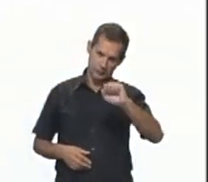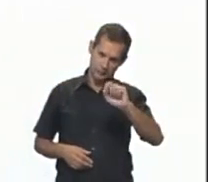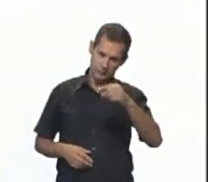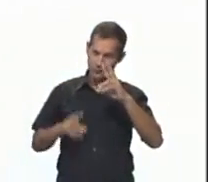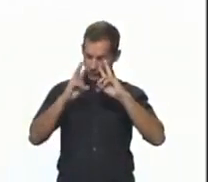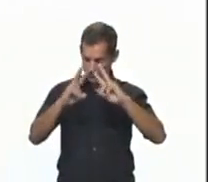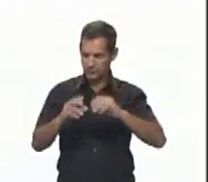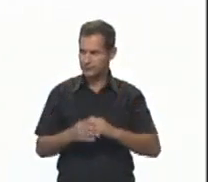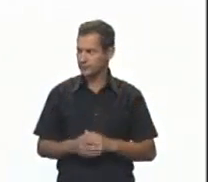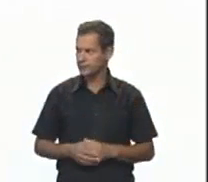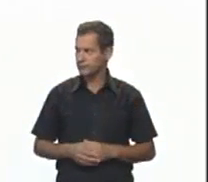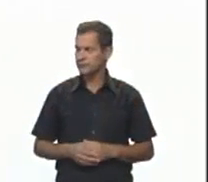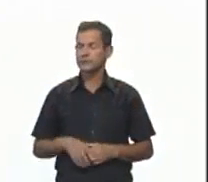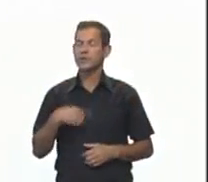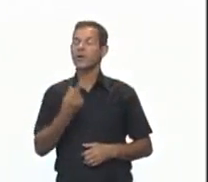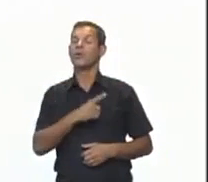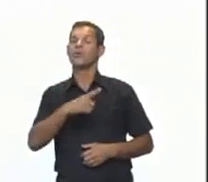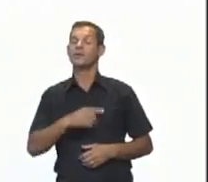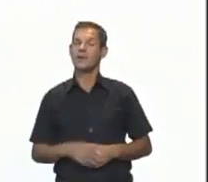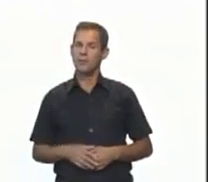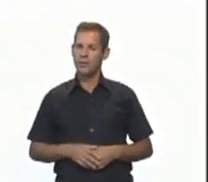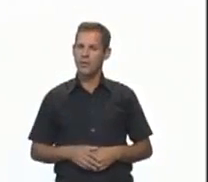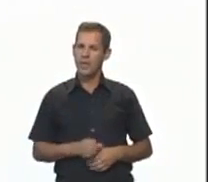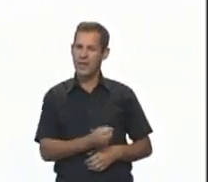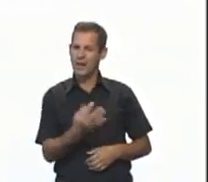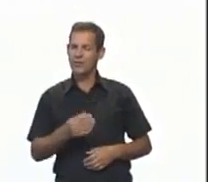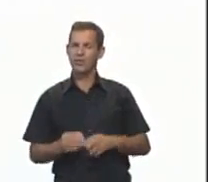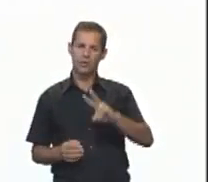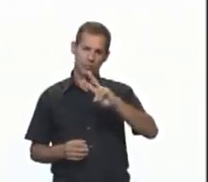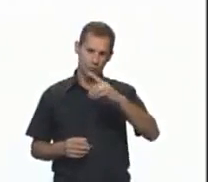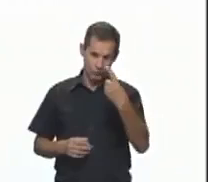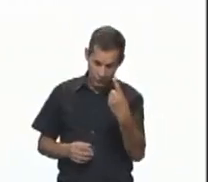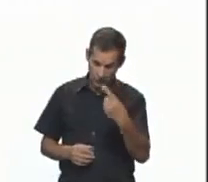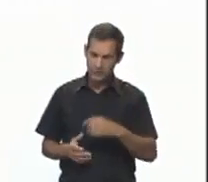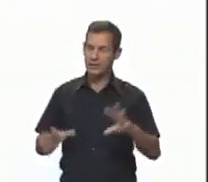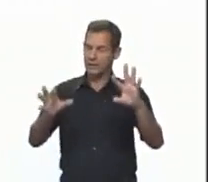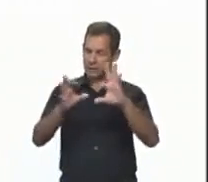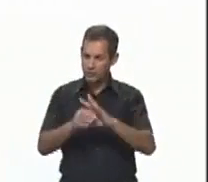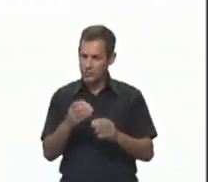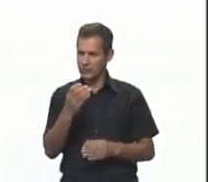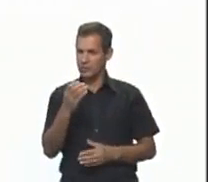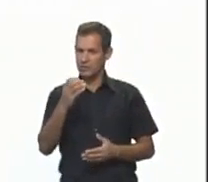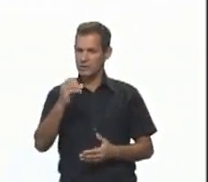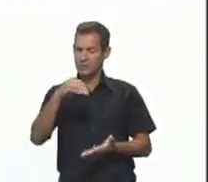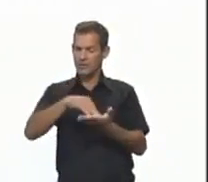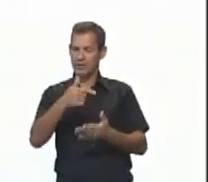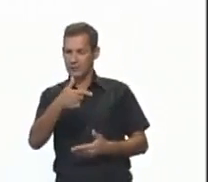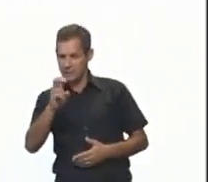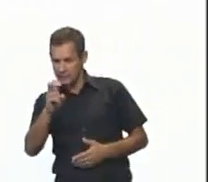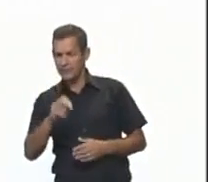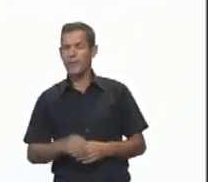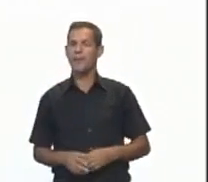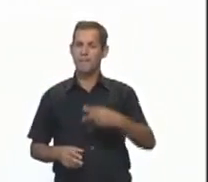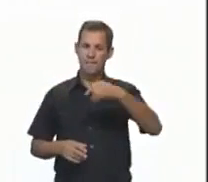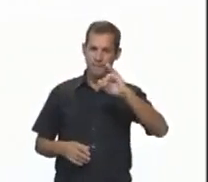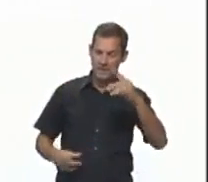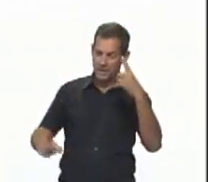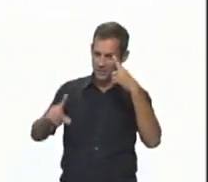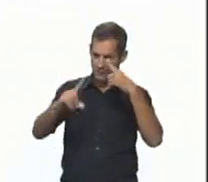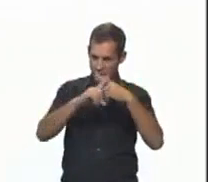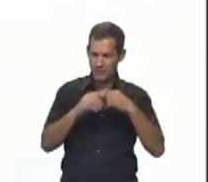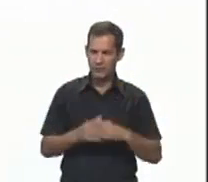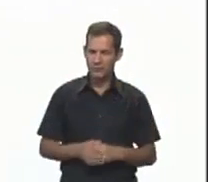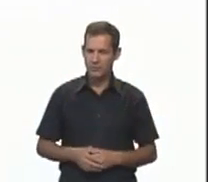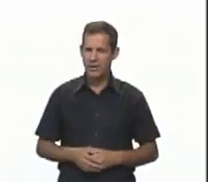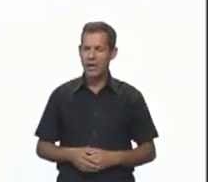Acompanhe. Então, nós vamos ter o volume 1, que é a integral de 0 a 25, de π, que